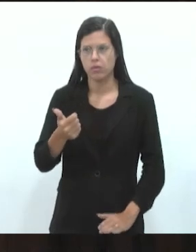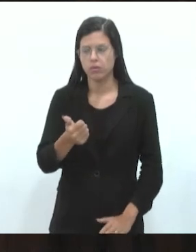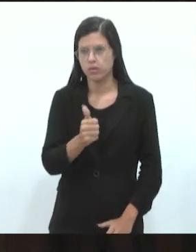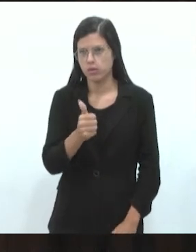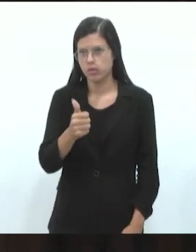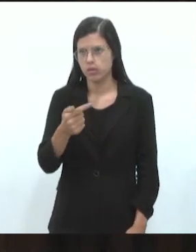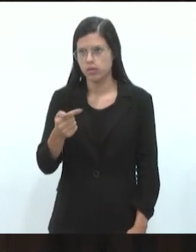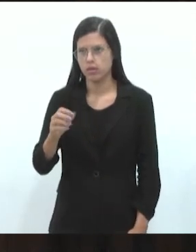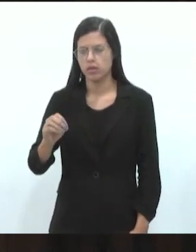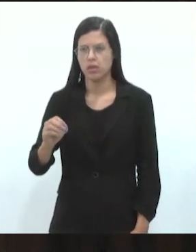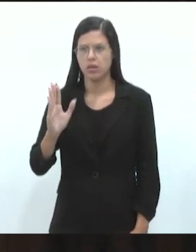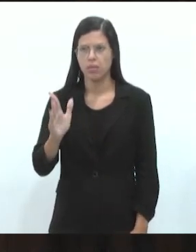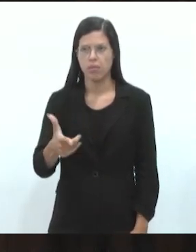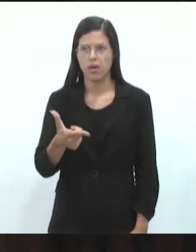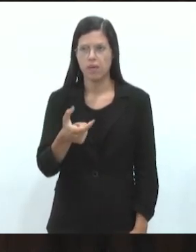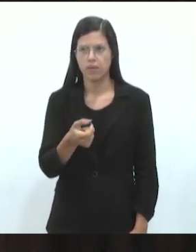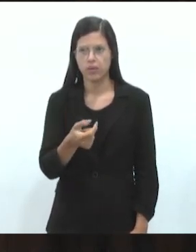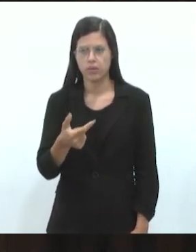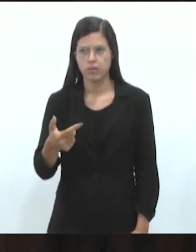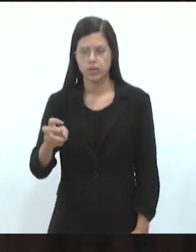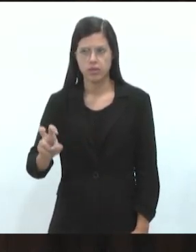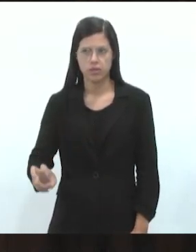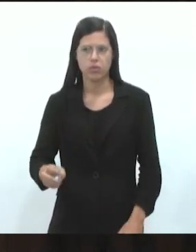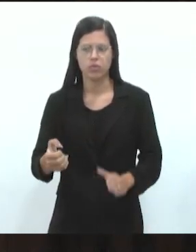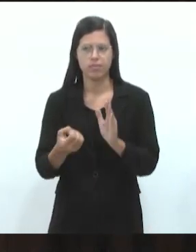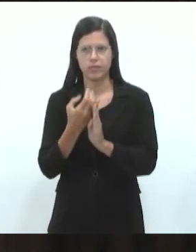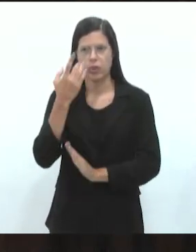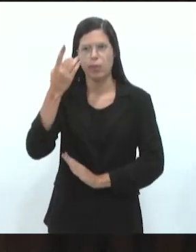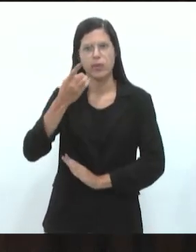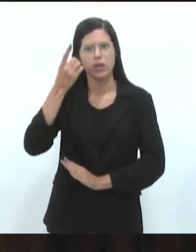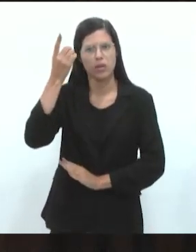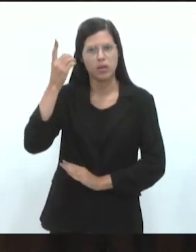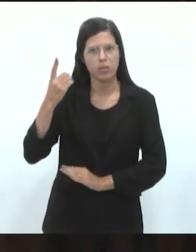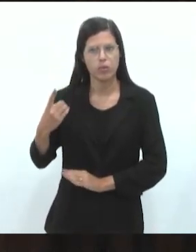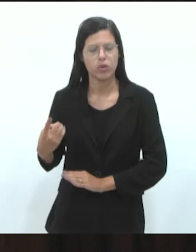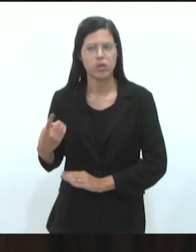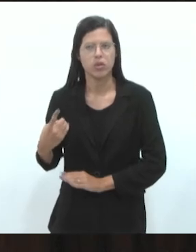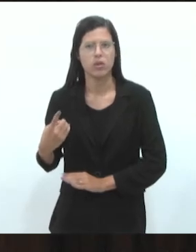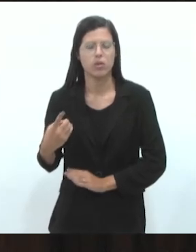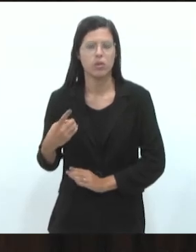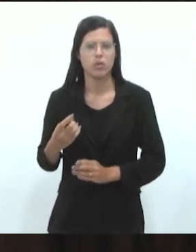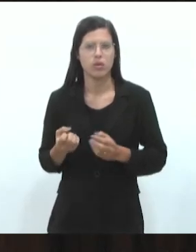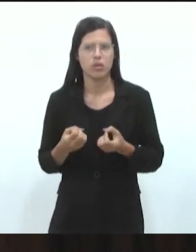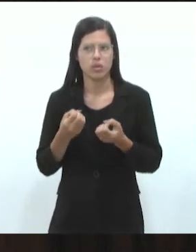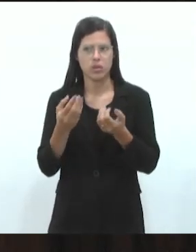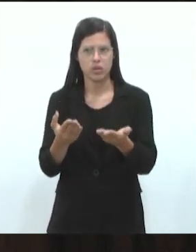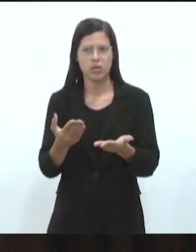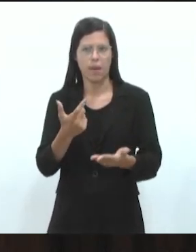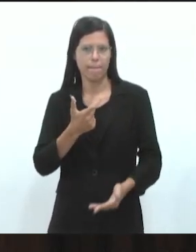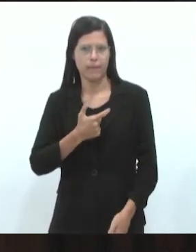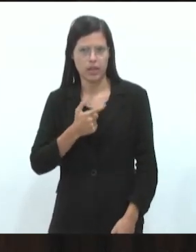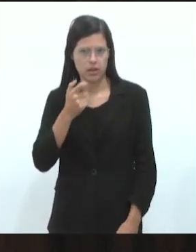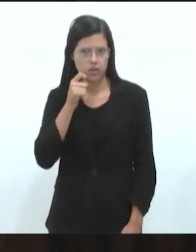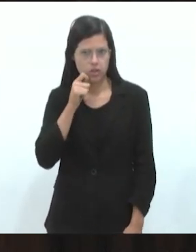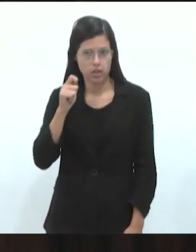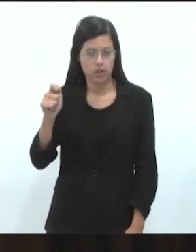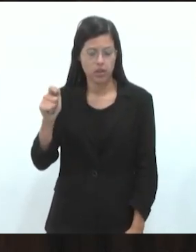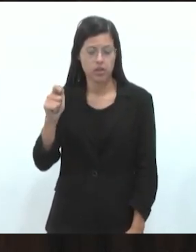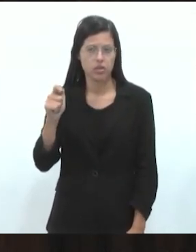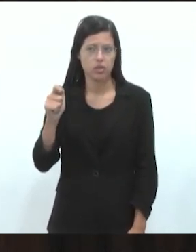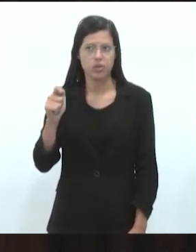de 2025, de autoria da deputada Dani Monteiro, que concede a medalha Tiradentes e